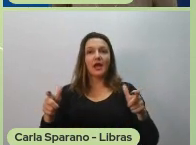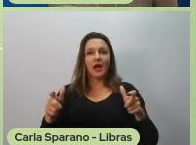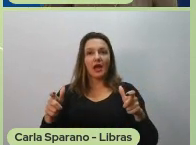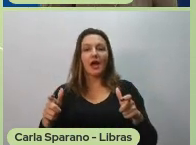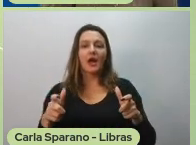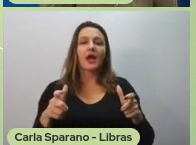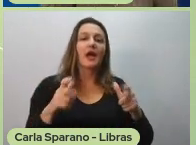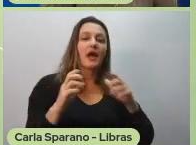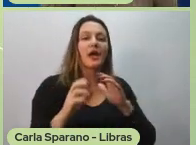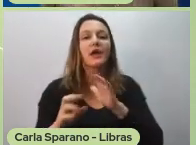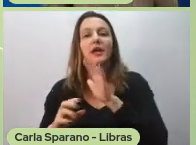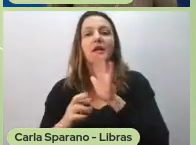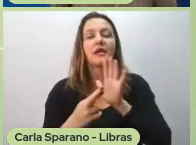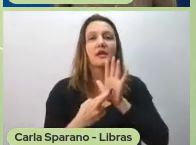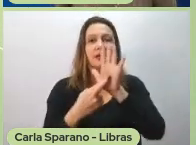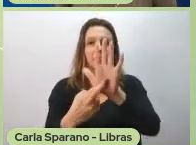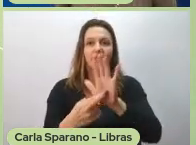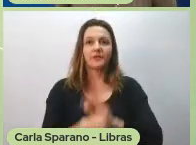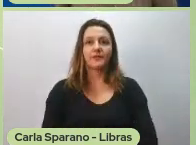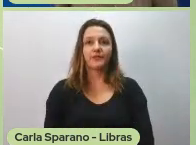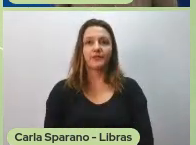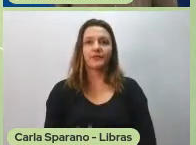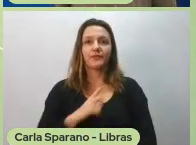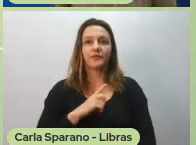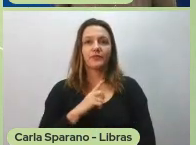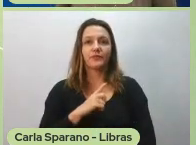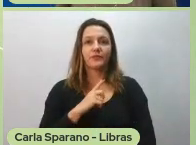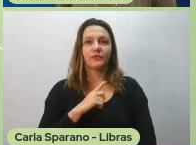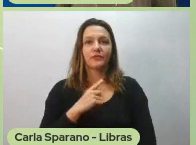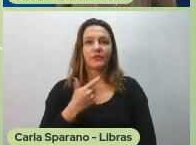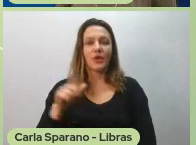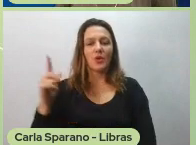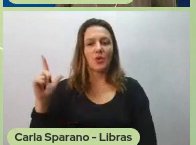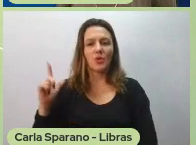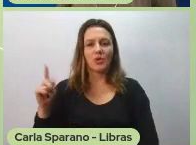não dá apenas outras possibilidades de inclusão, de aprender